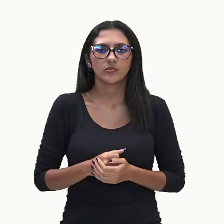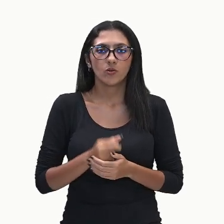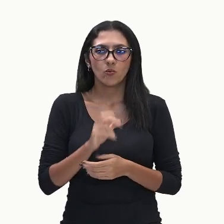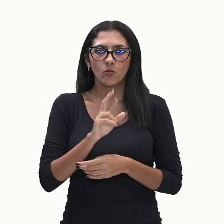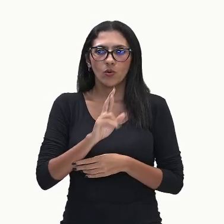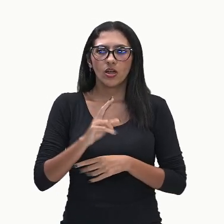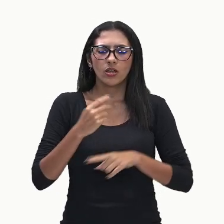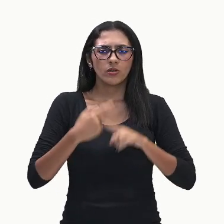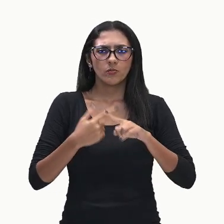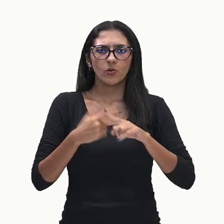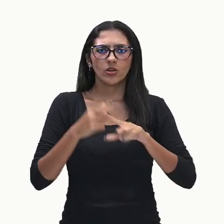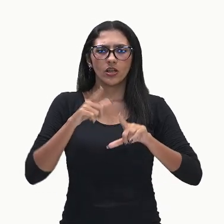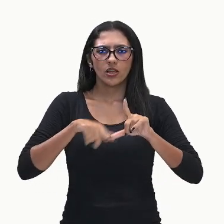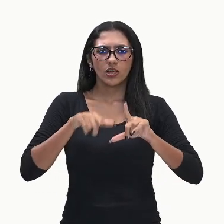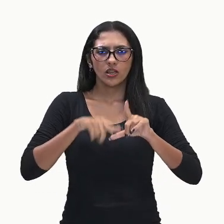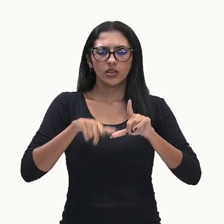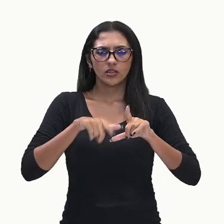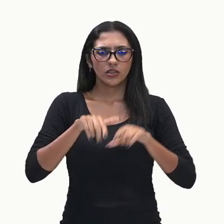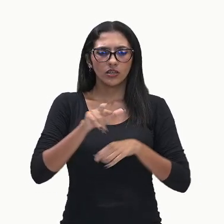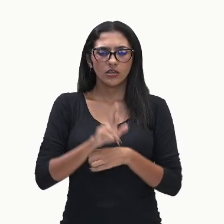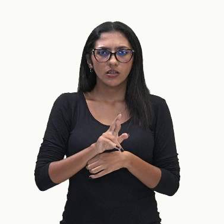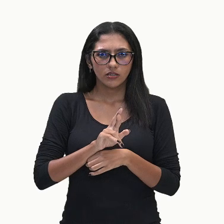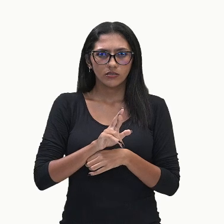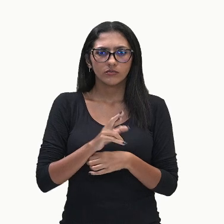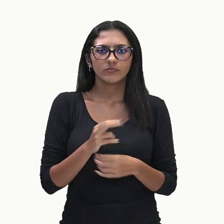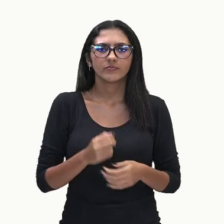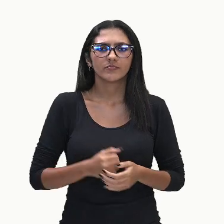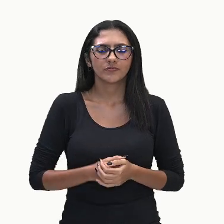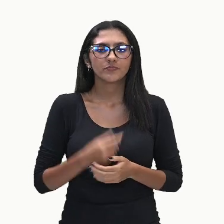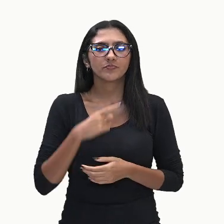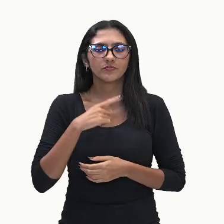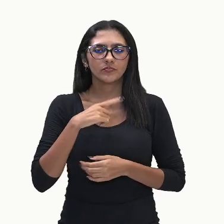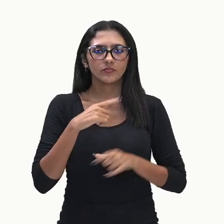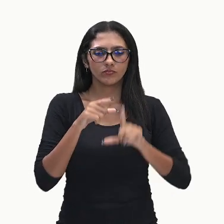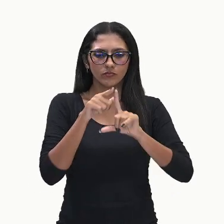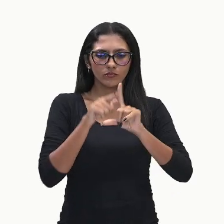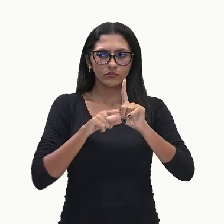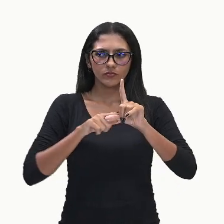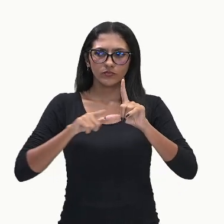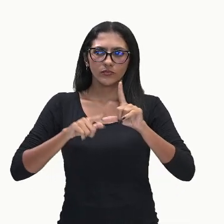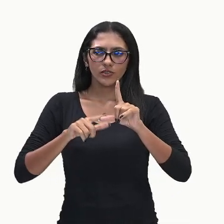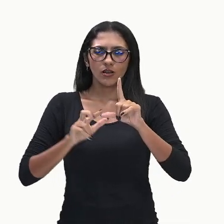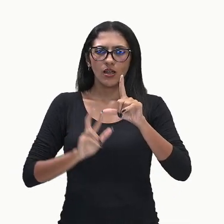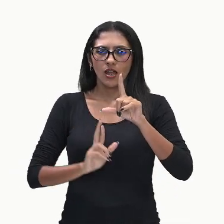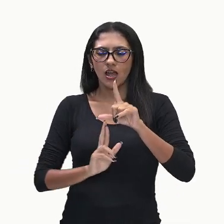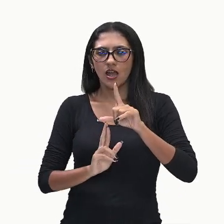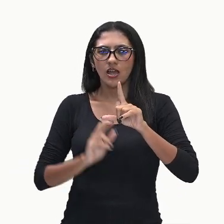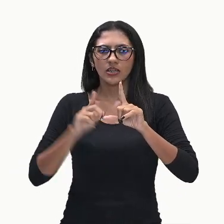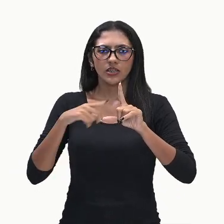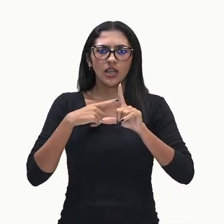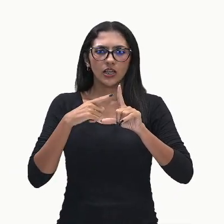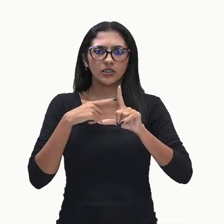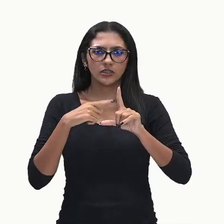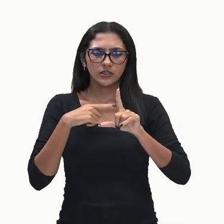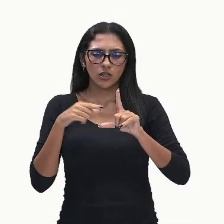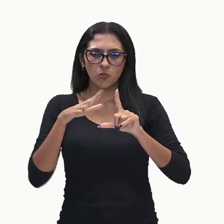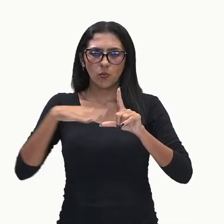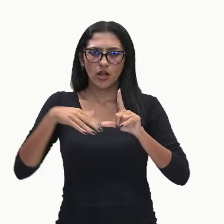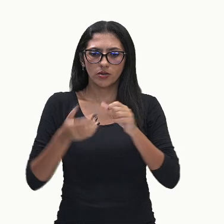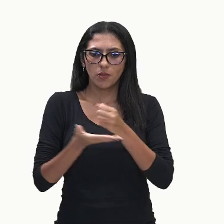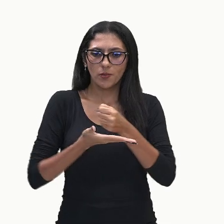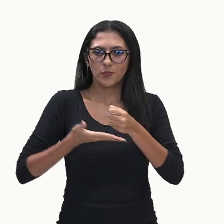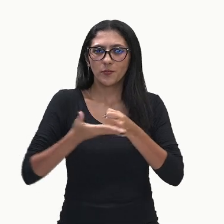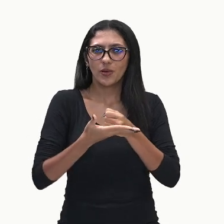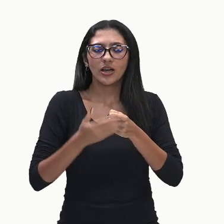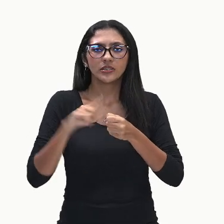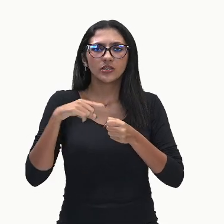raio? Porque quando você girar esse triângulo retângulo, automaticamente você vai ter um círculo na base.